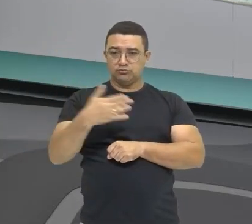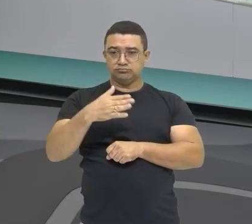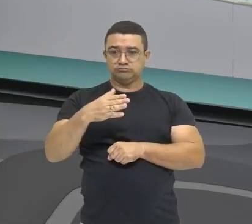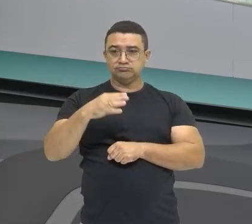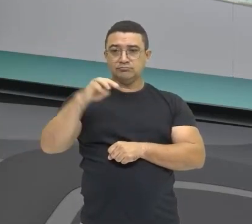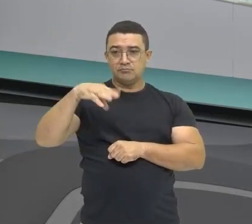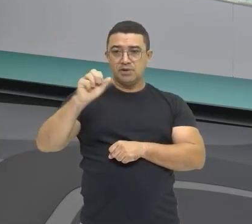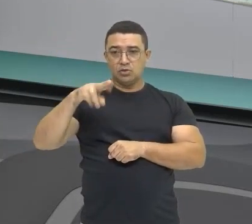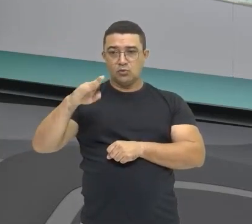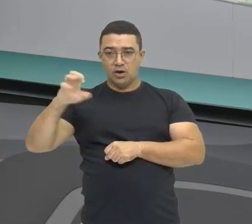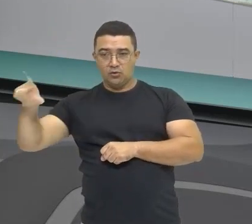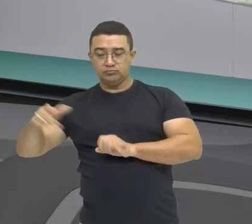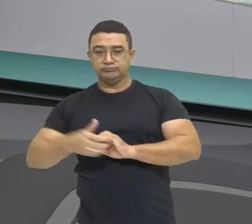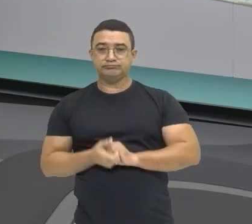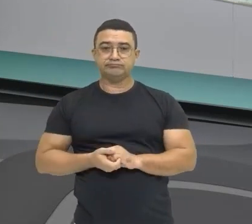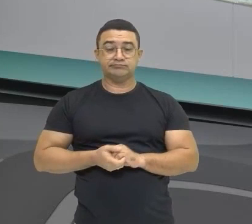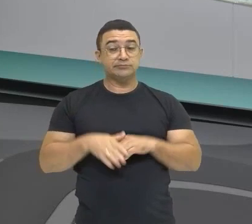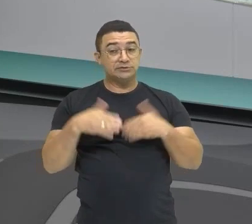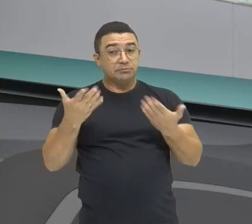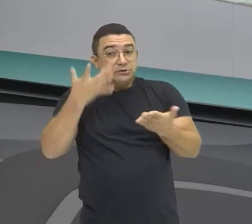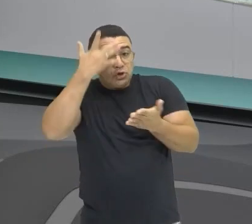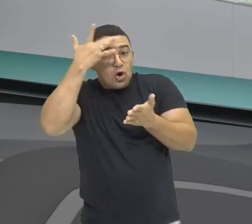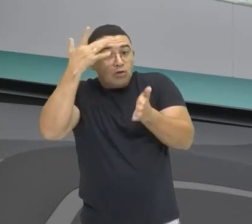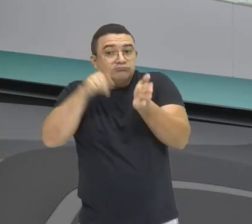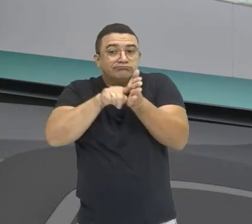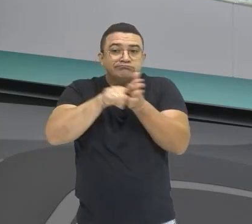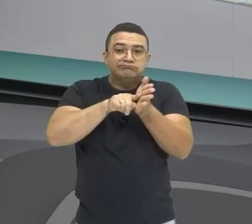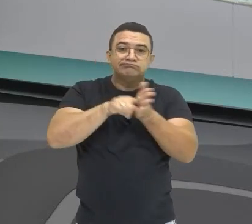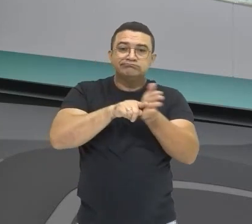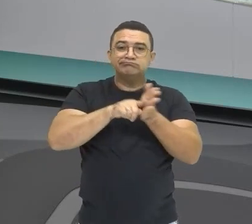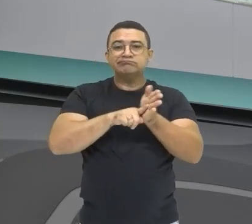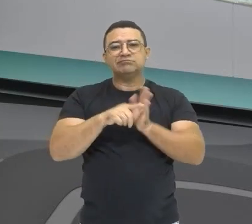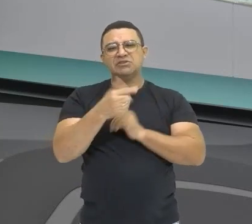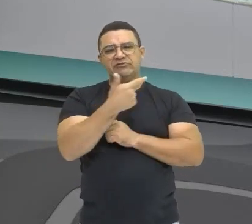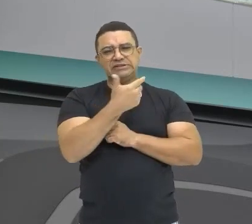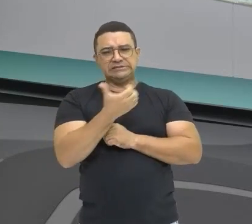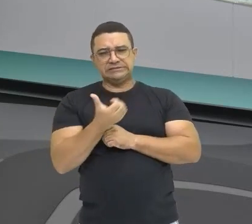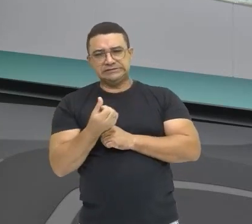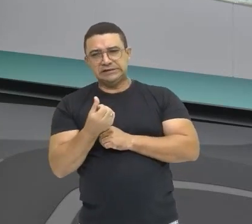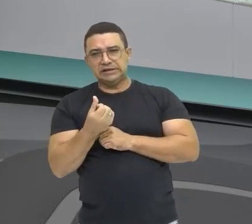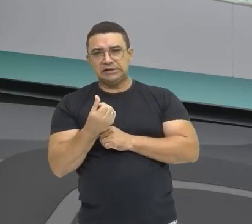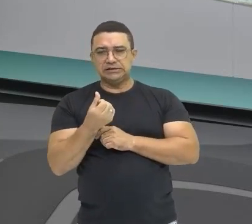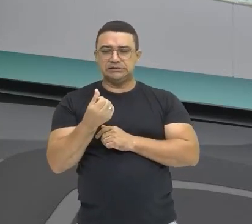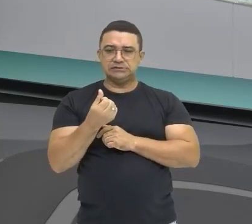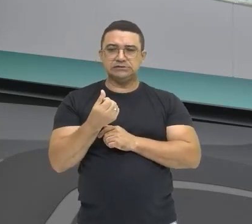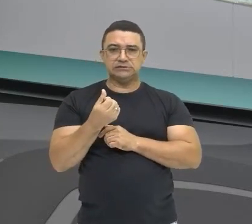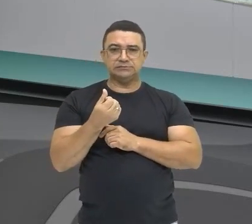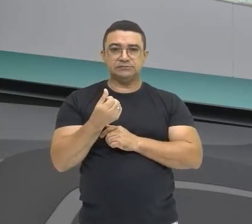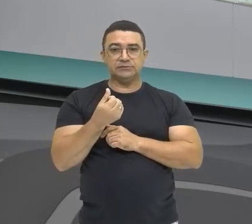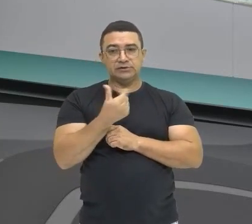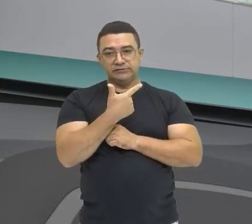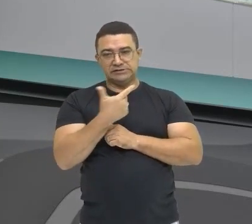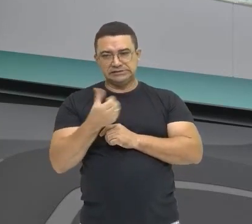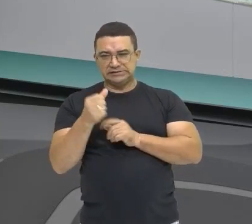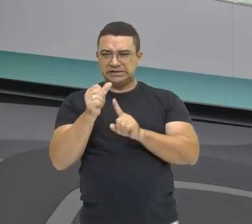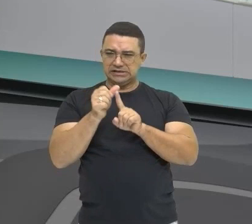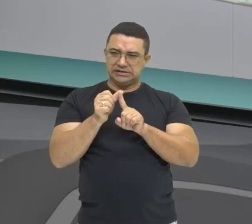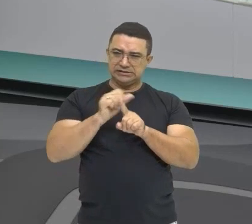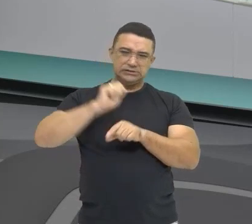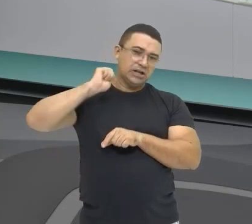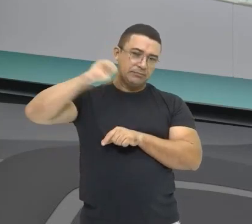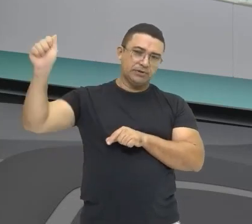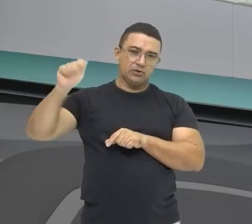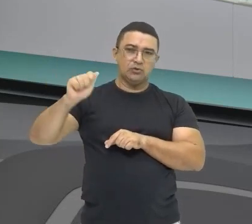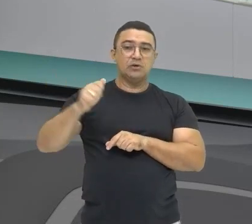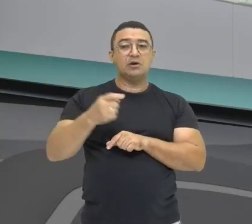quando foi escrita? Segundo os historiadores, entre os dias 26, né, do mês anterior e o dia 1º de